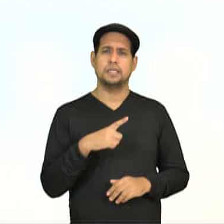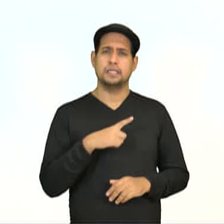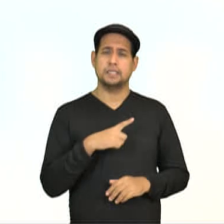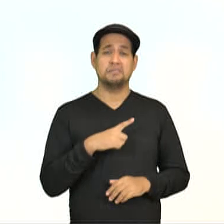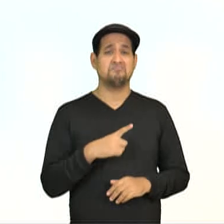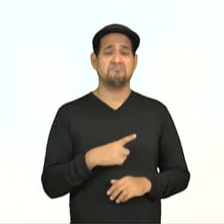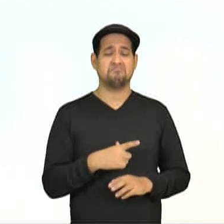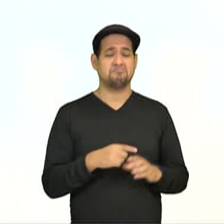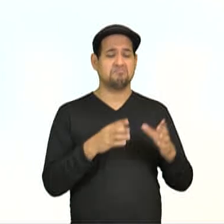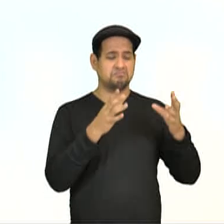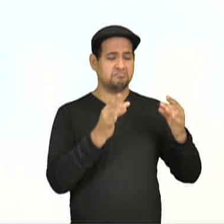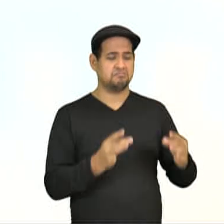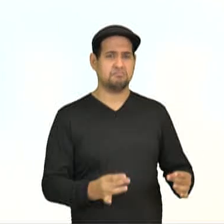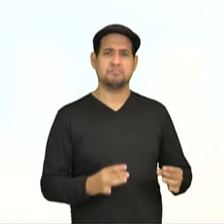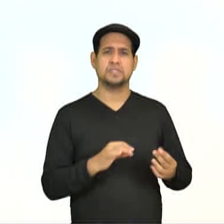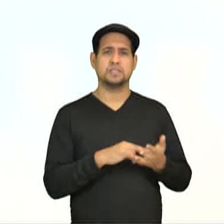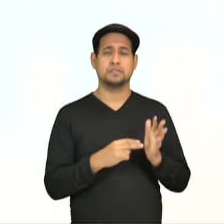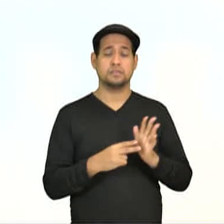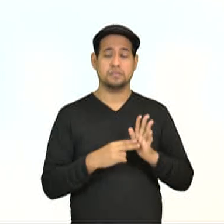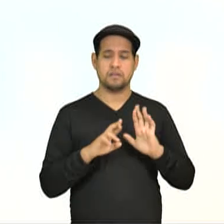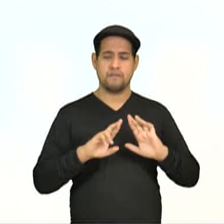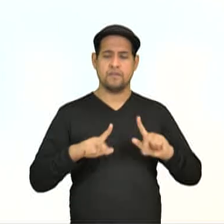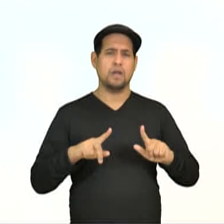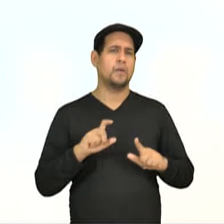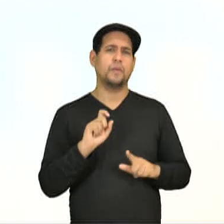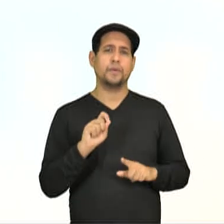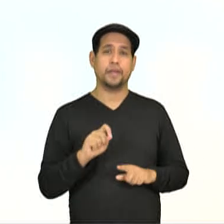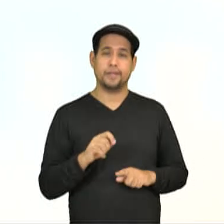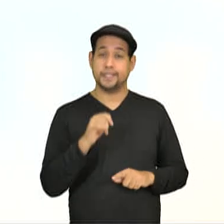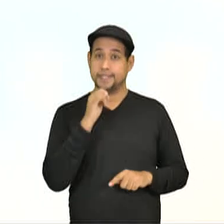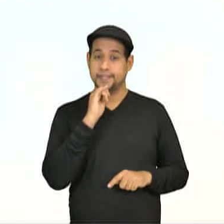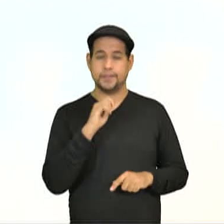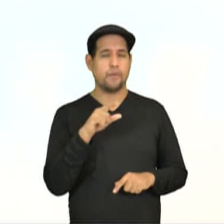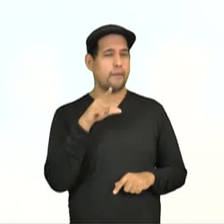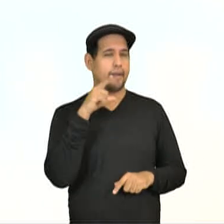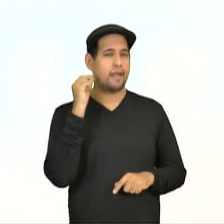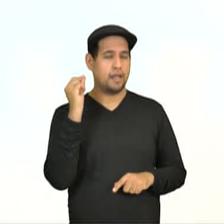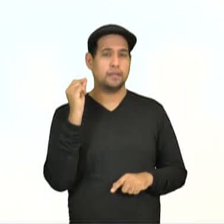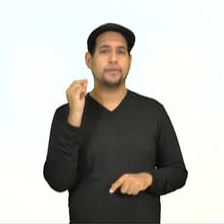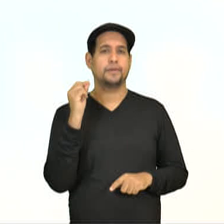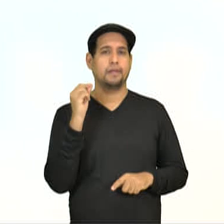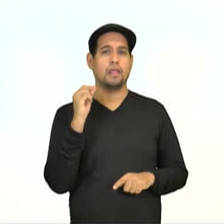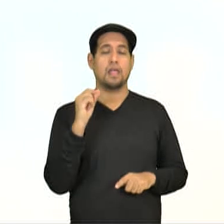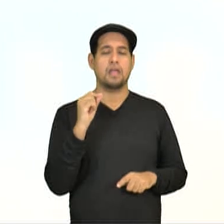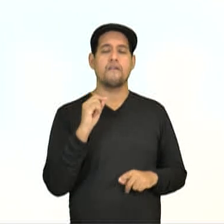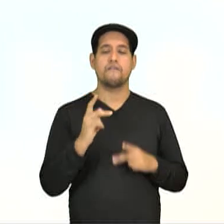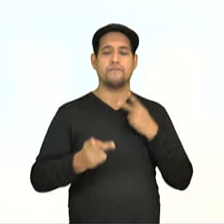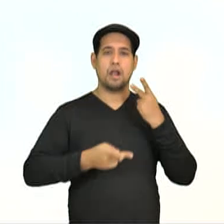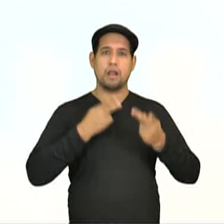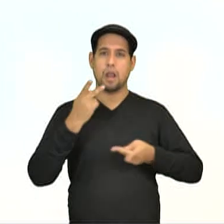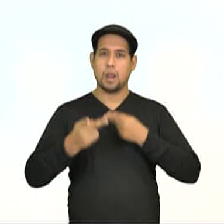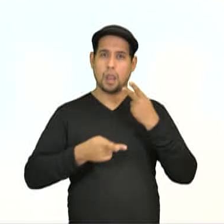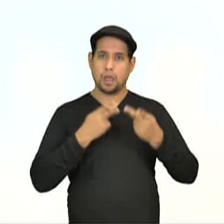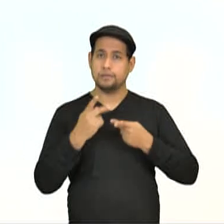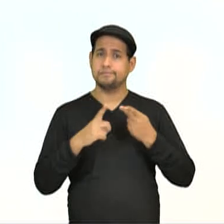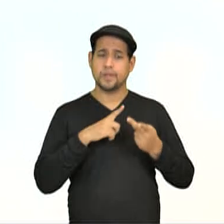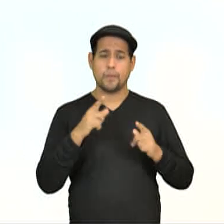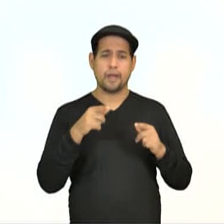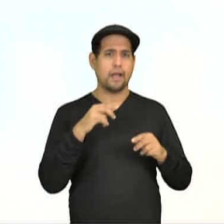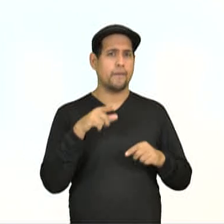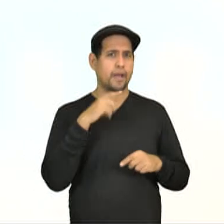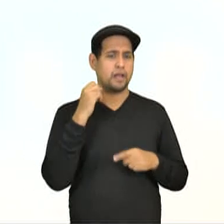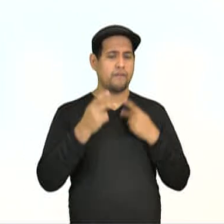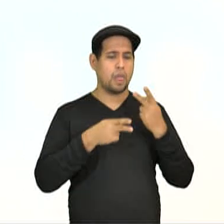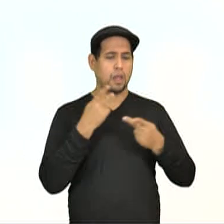como elementos considerados extraordinários o fato do gato, que é um dos personagens, ser falante, né? Então temos um gato que